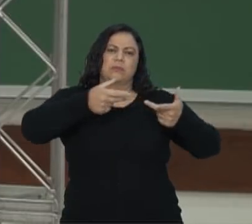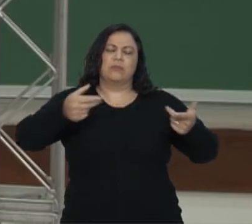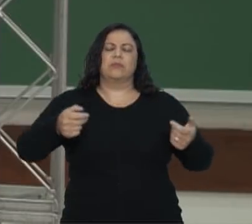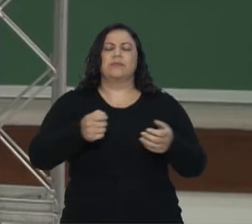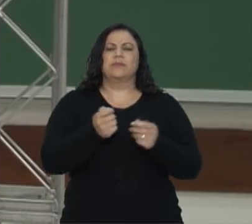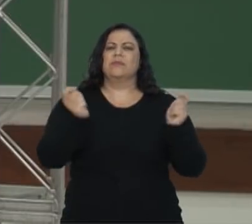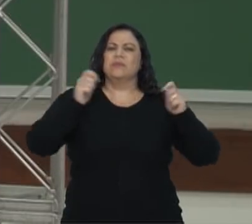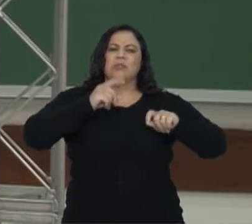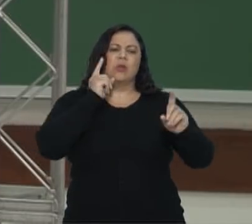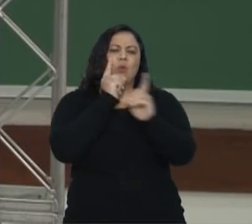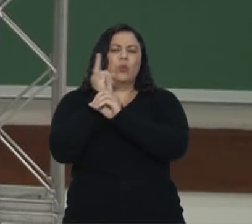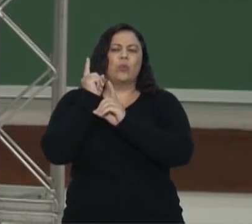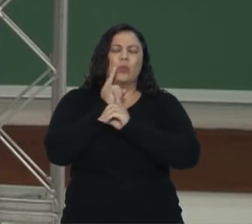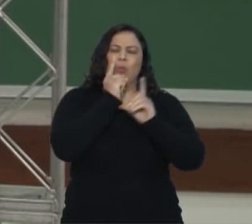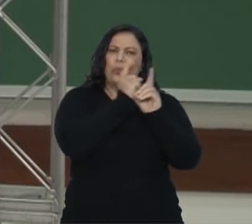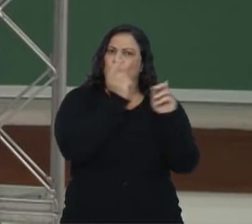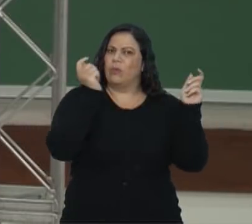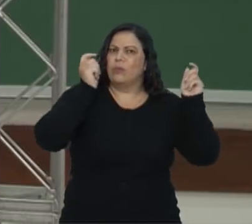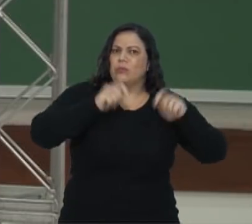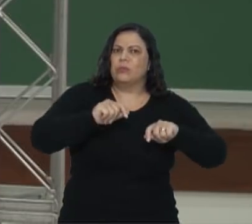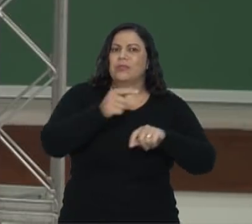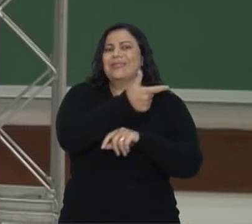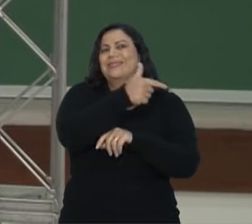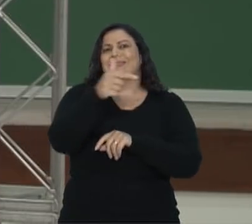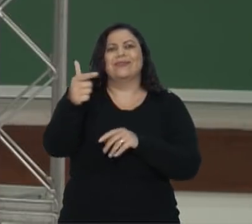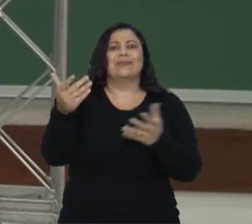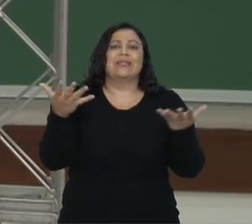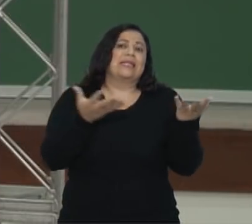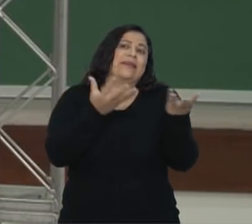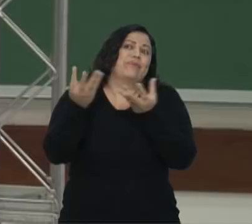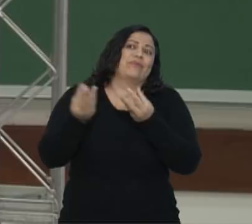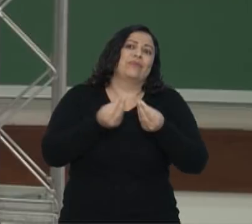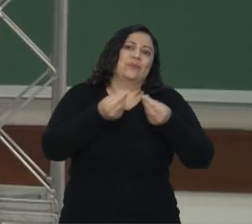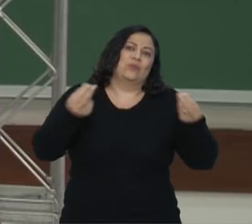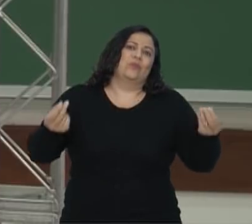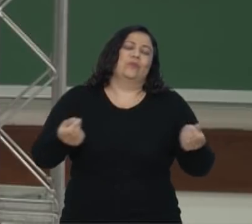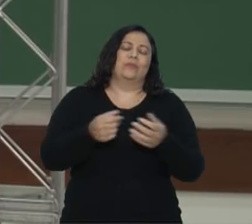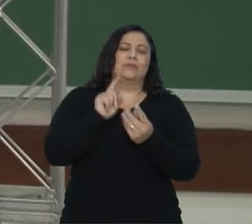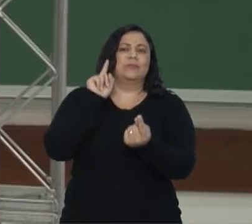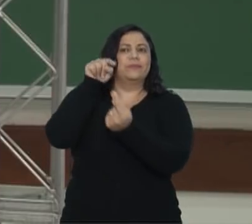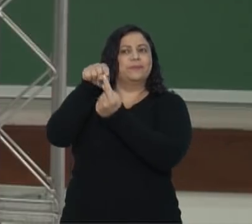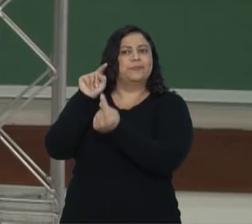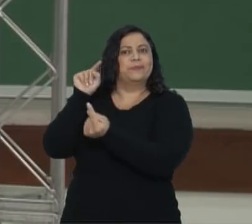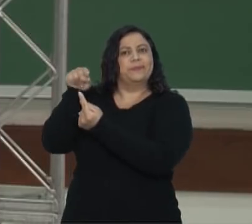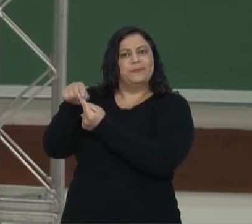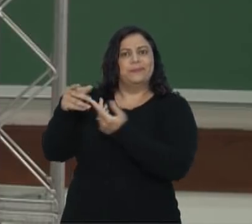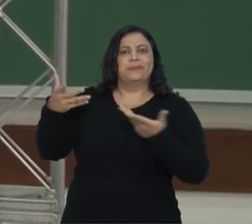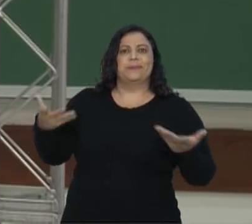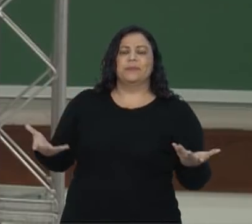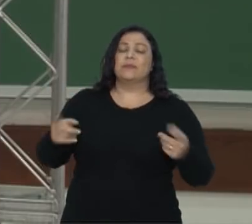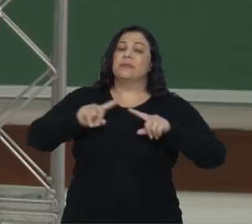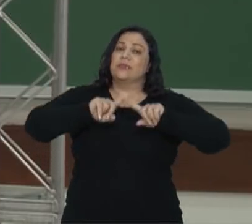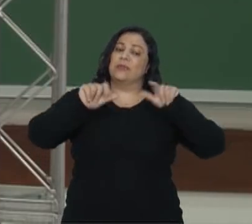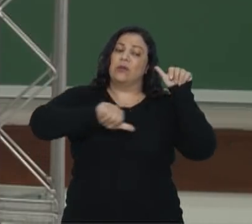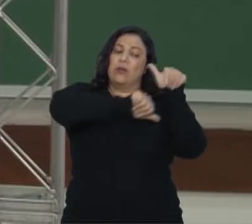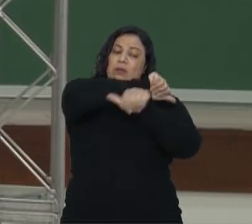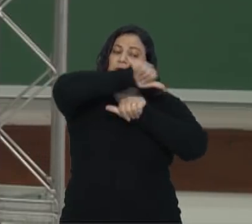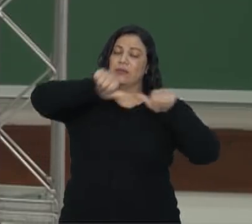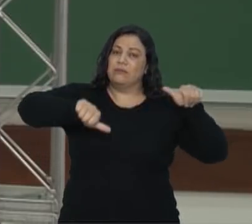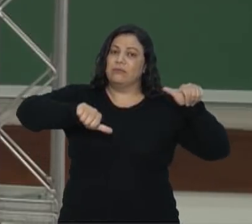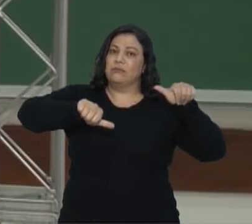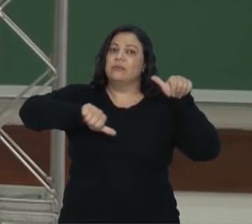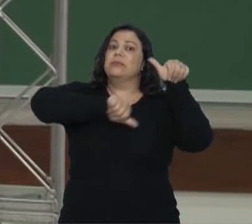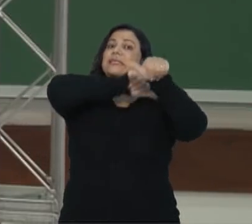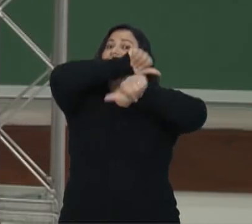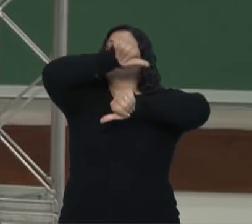ele na natureza, pode ser que ele não tenha uma função muito boa, muito definida. E quando eu transformo ele, ou